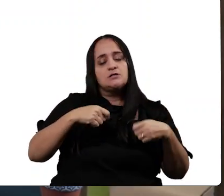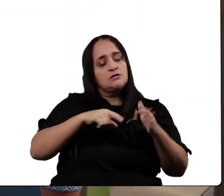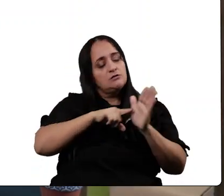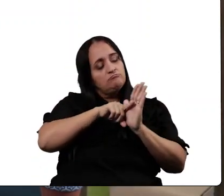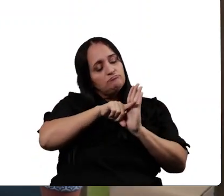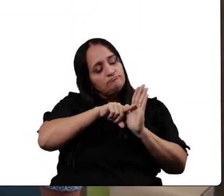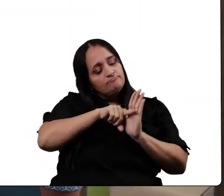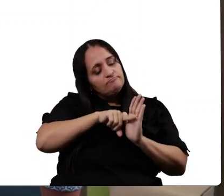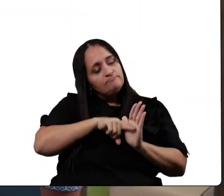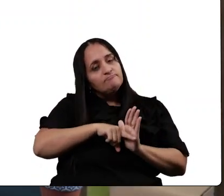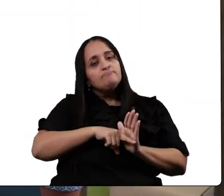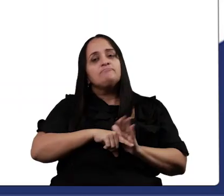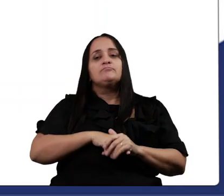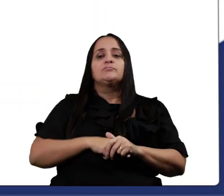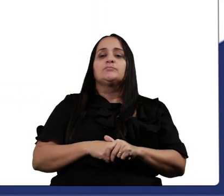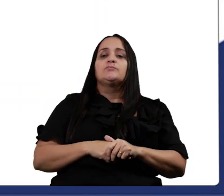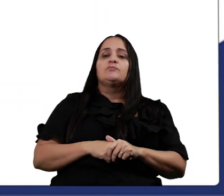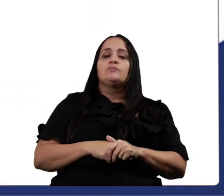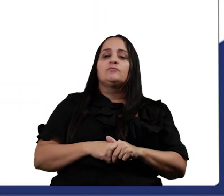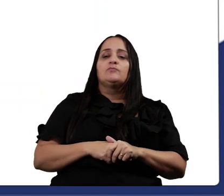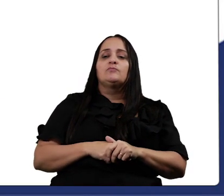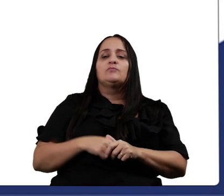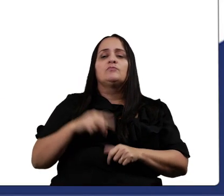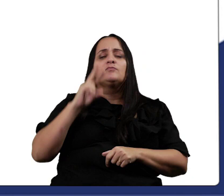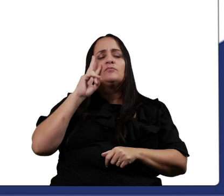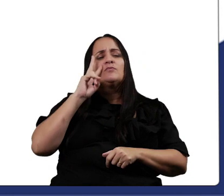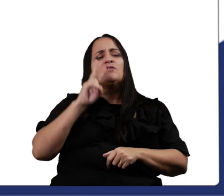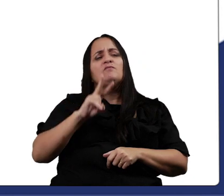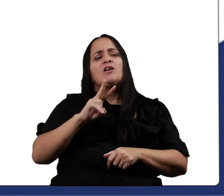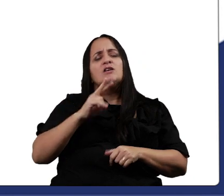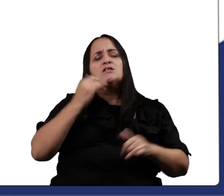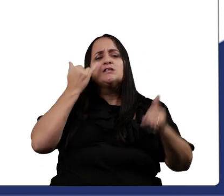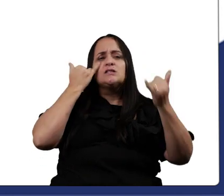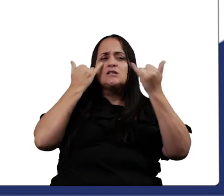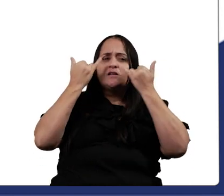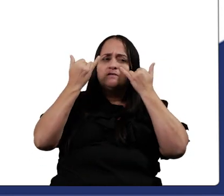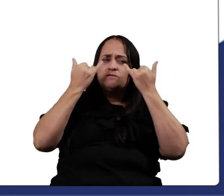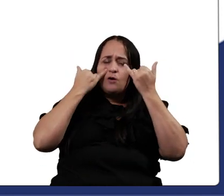coisas verdadeiras. Veja se a informação está